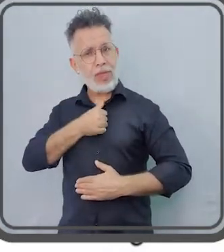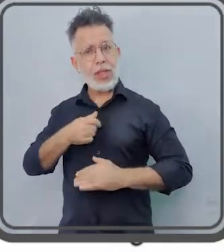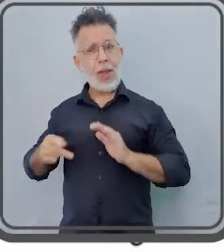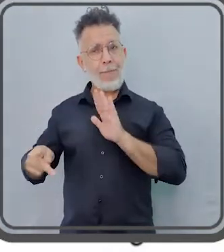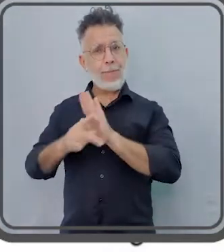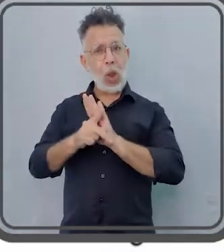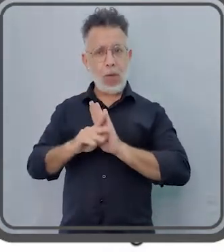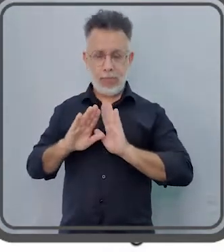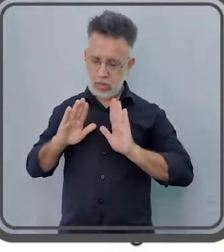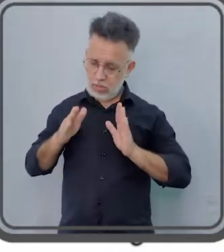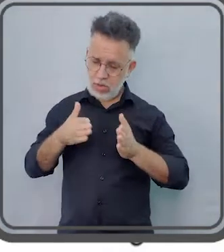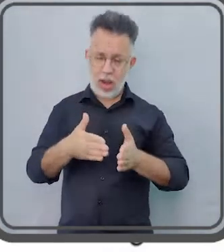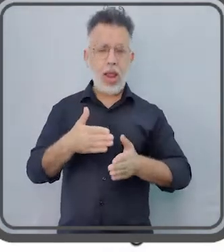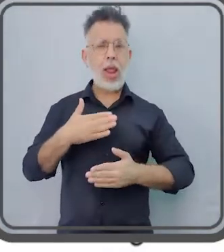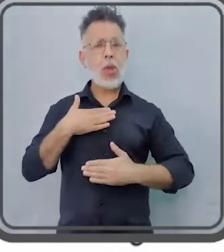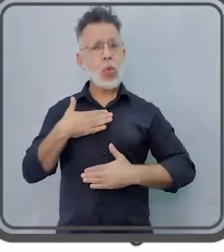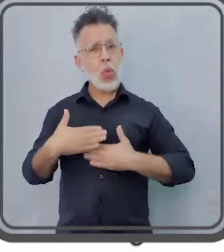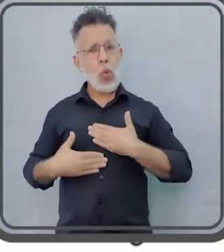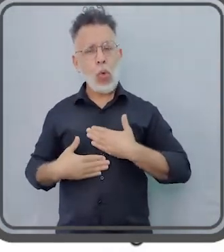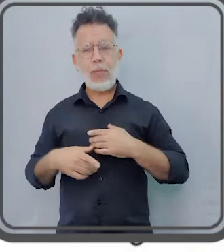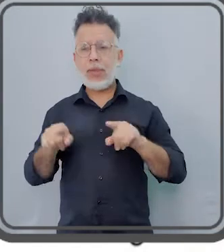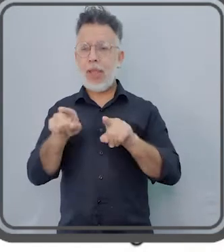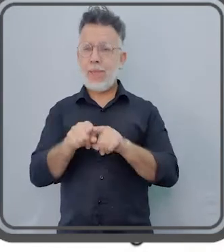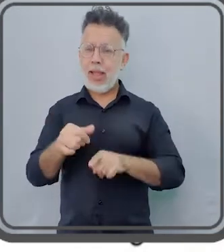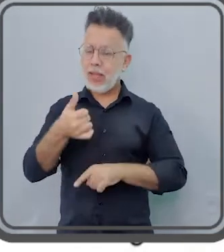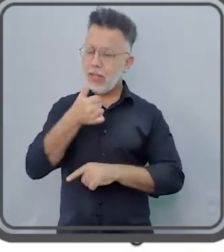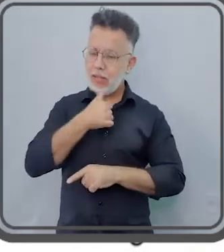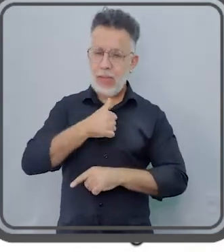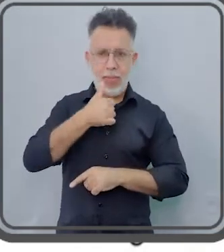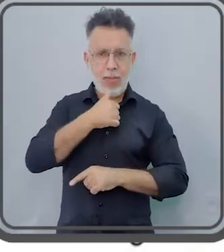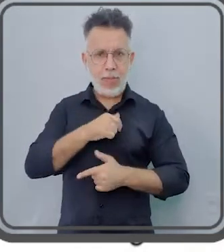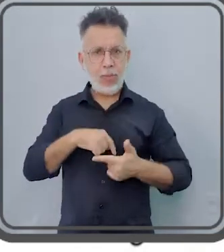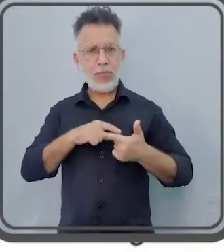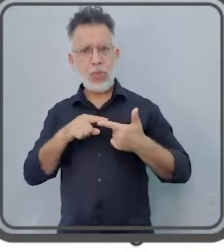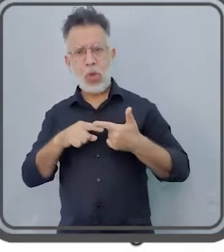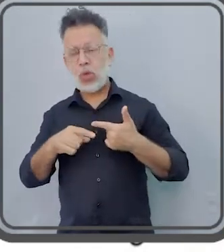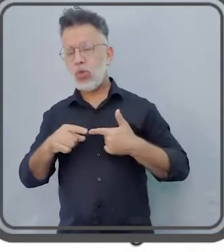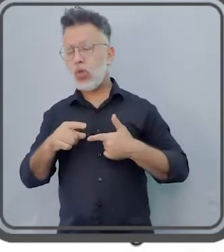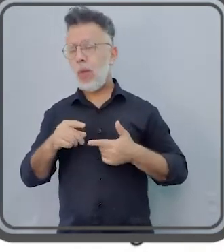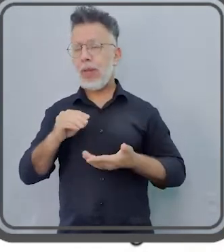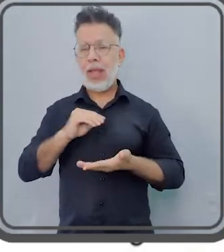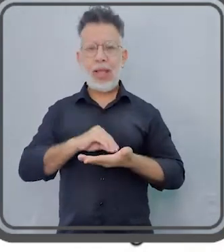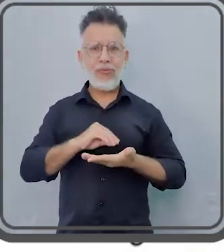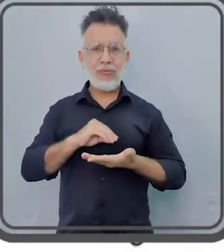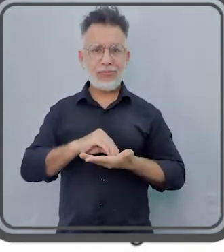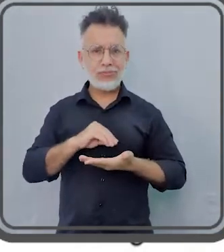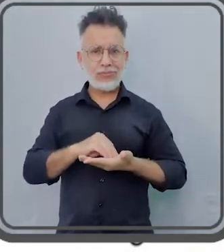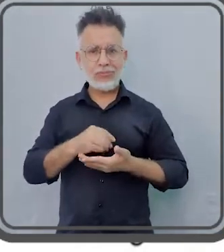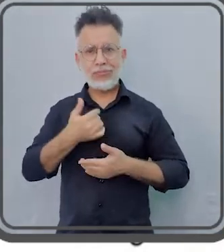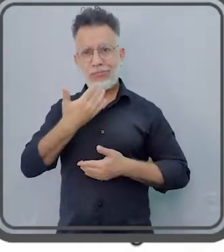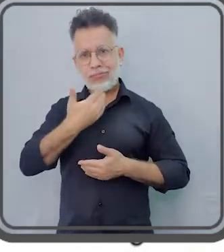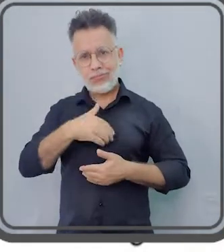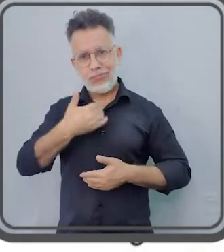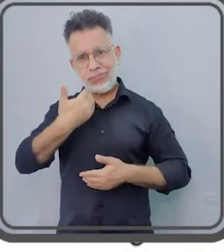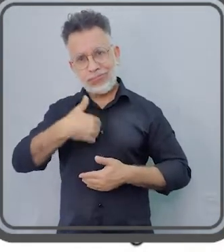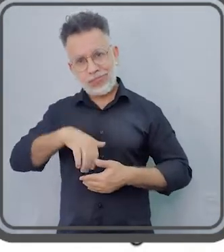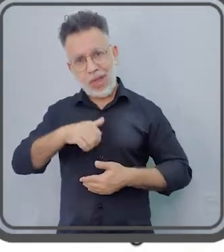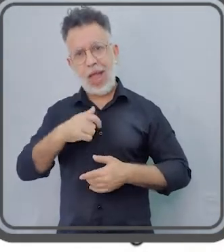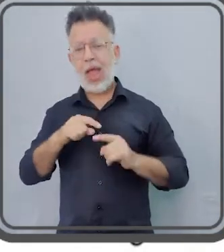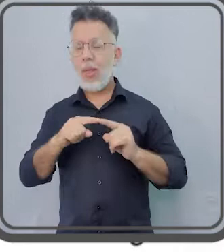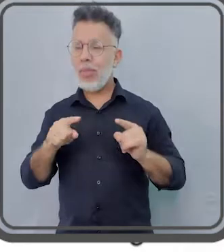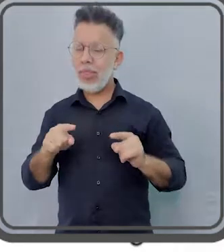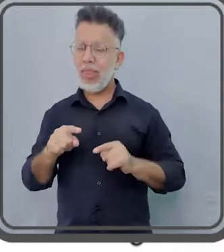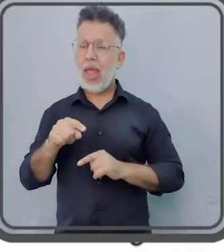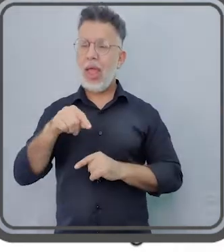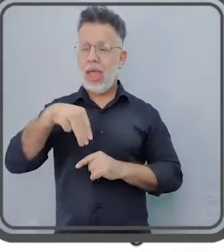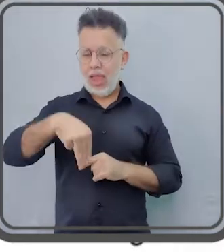sobre menstruação, é sobre puerpério, é sobre menopausa, enfim. Então, é uma troca muito dinâmica. A